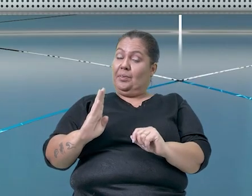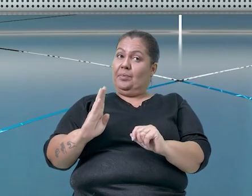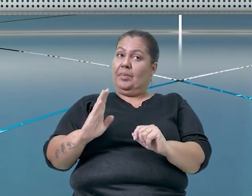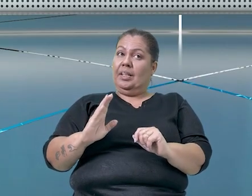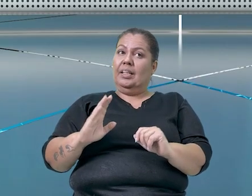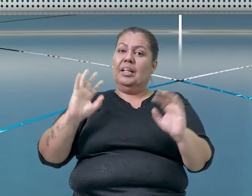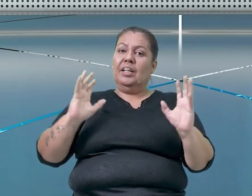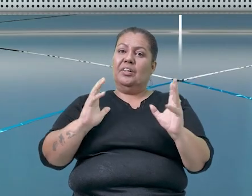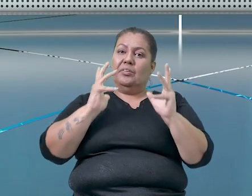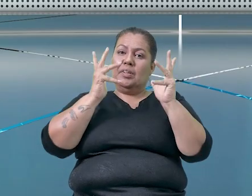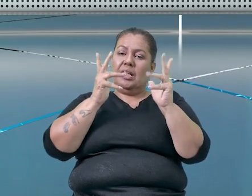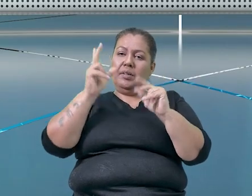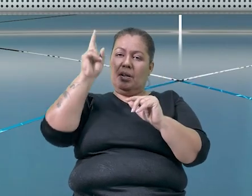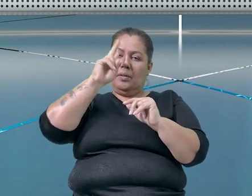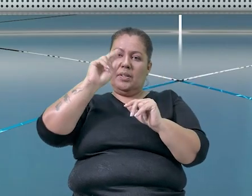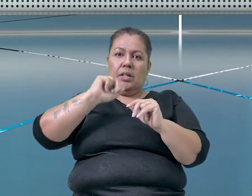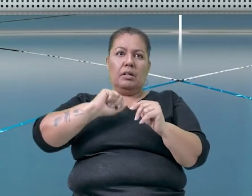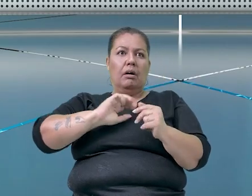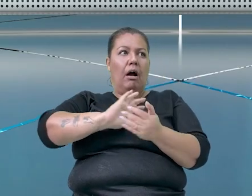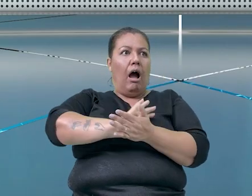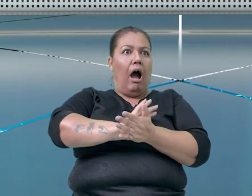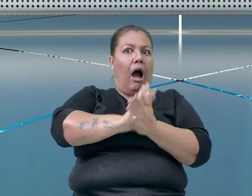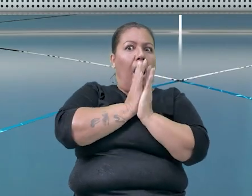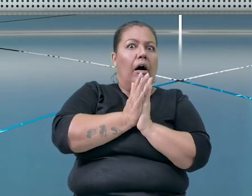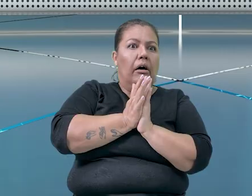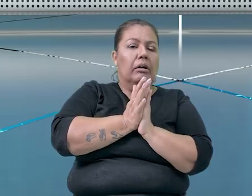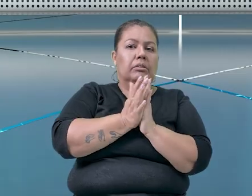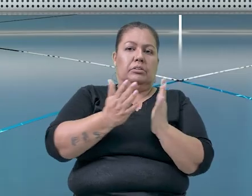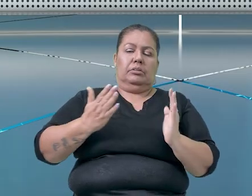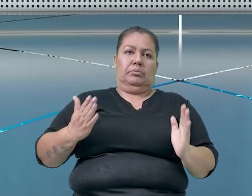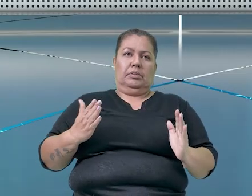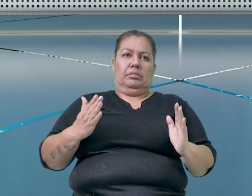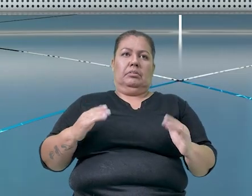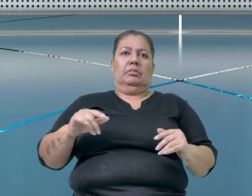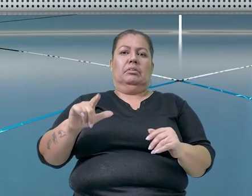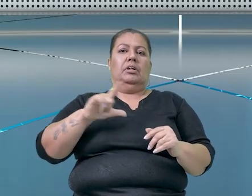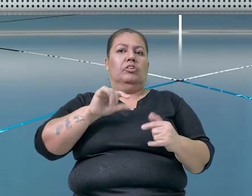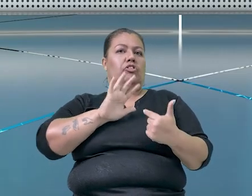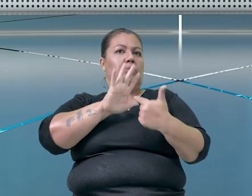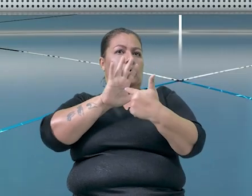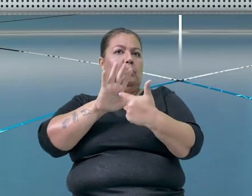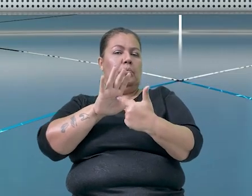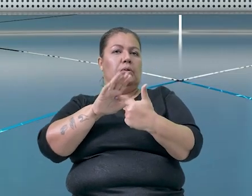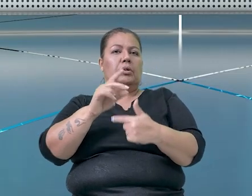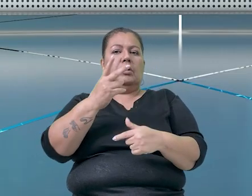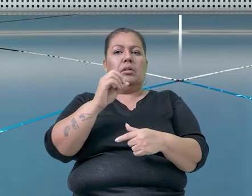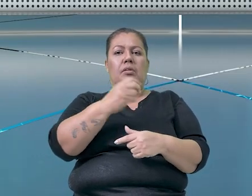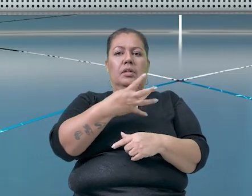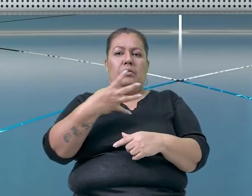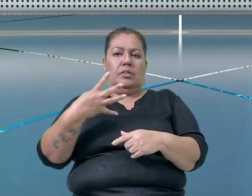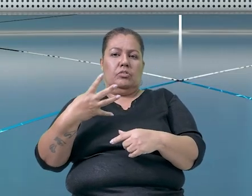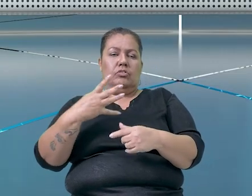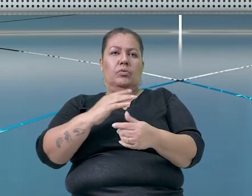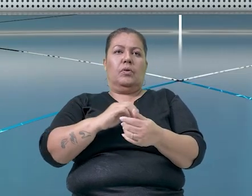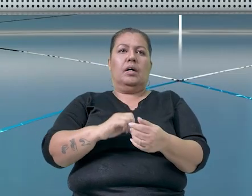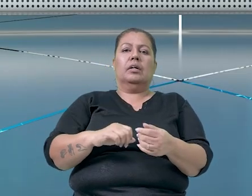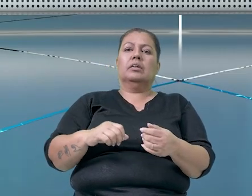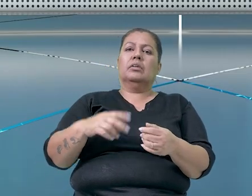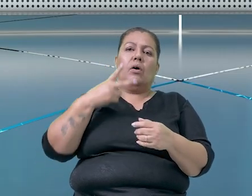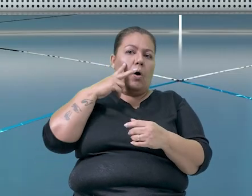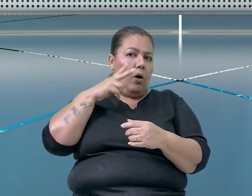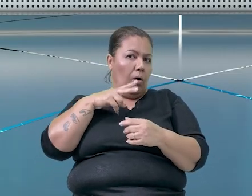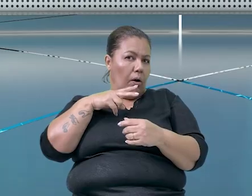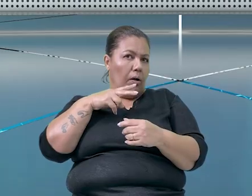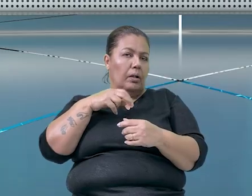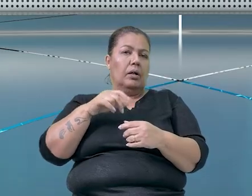Vamos relembrar ainda uma história de preconceito e discriminação que a gente também mostrou aqui em 2024. Confira